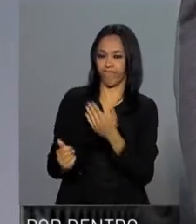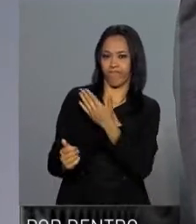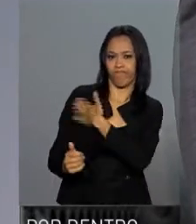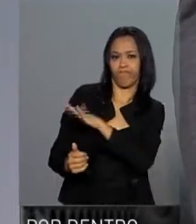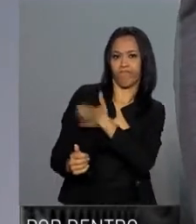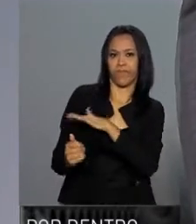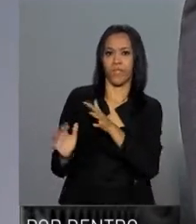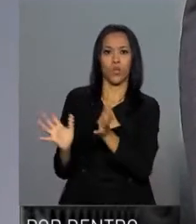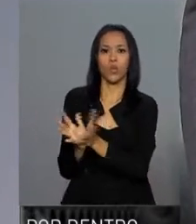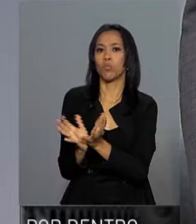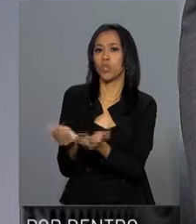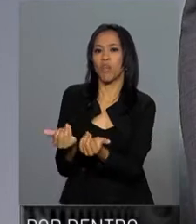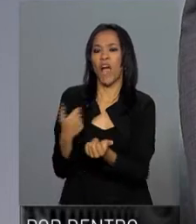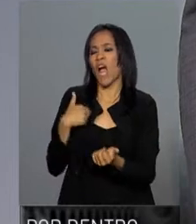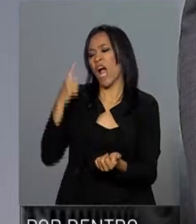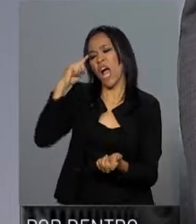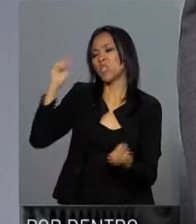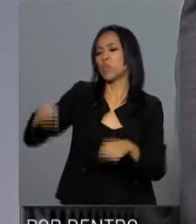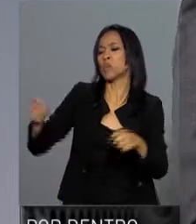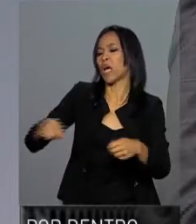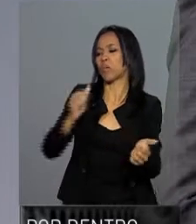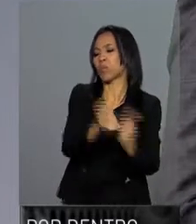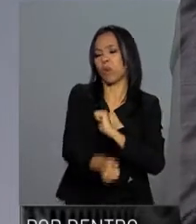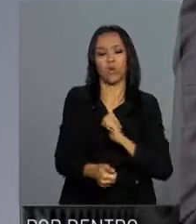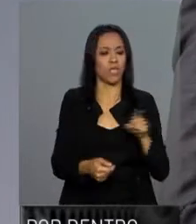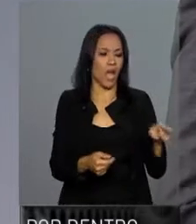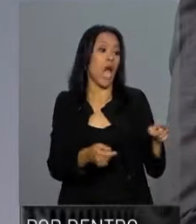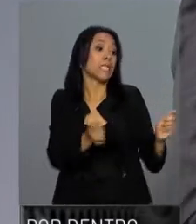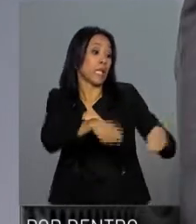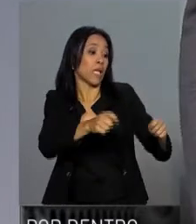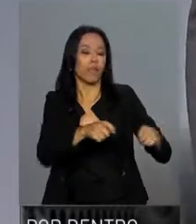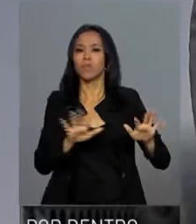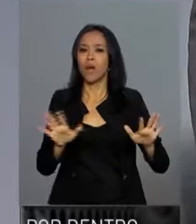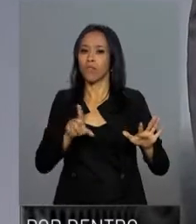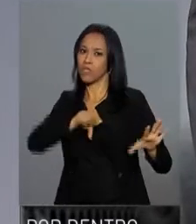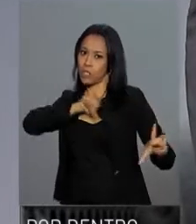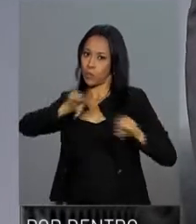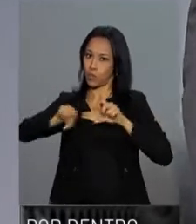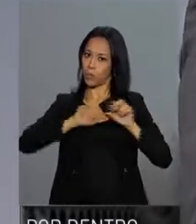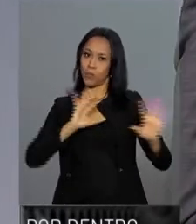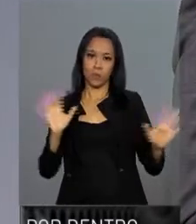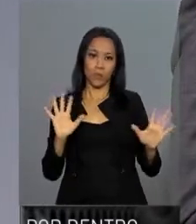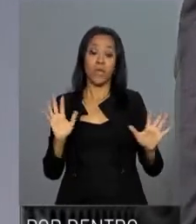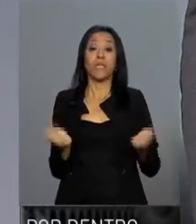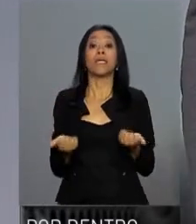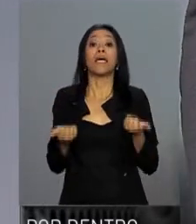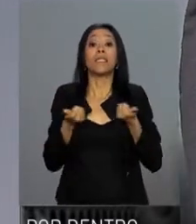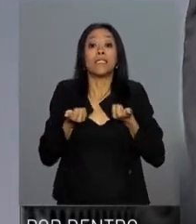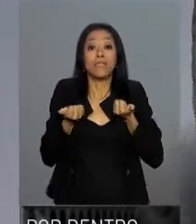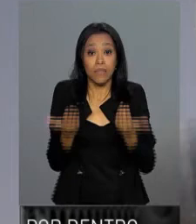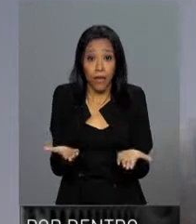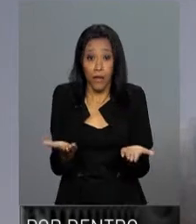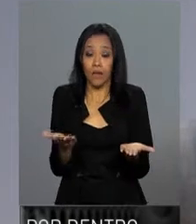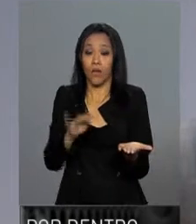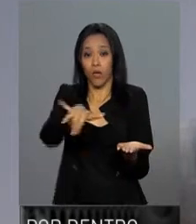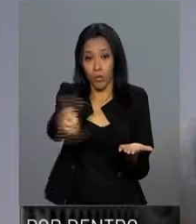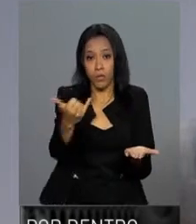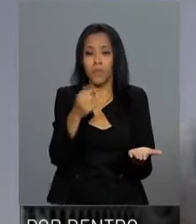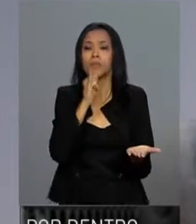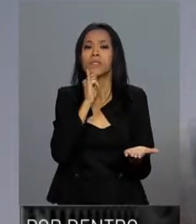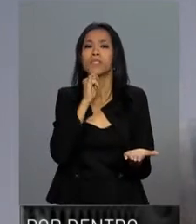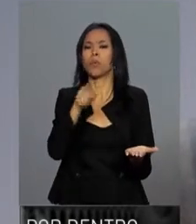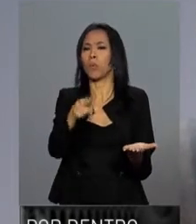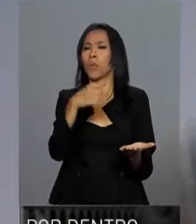capacidade esportiva por não ter capacidade esportiva ele seja capaz de oportunizar ele seja capaz de identificar naquele programa